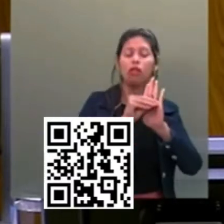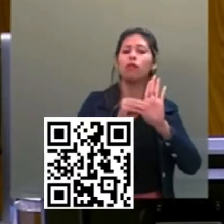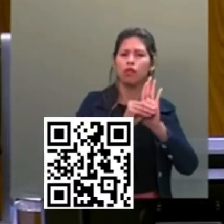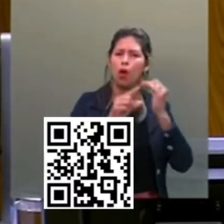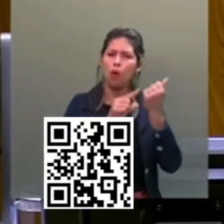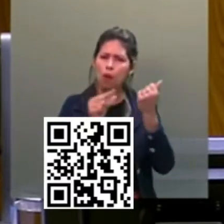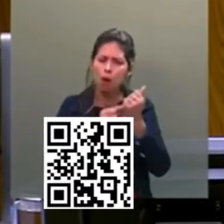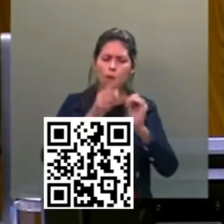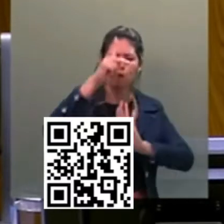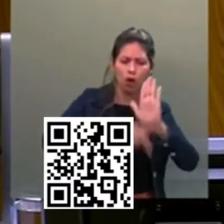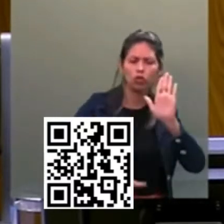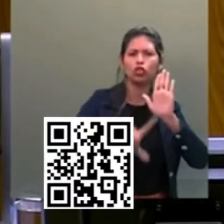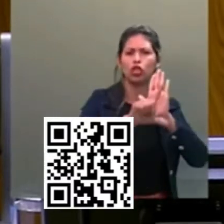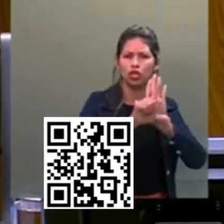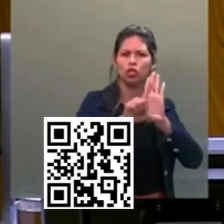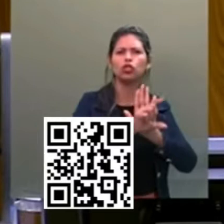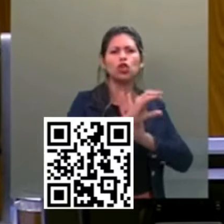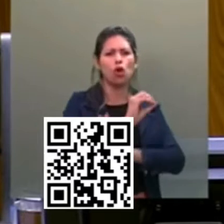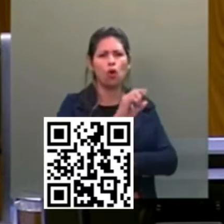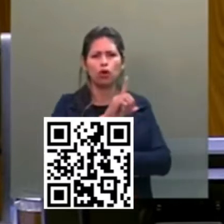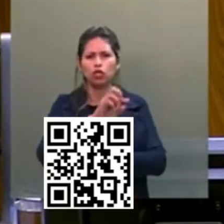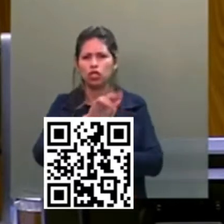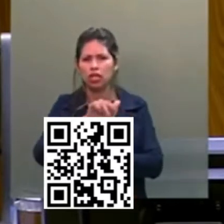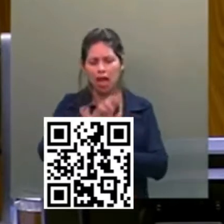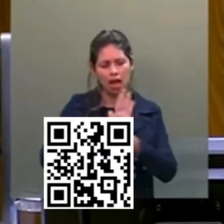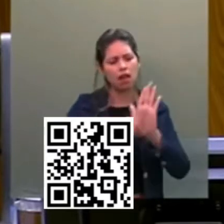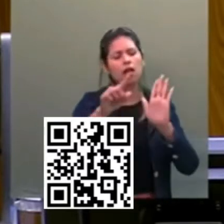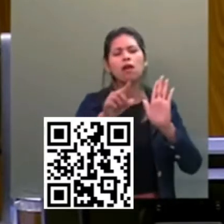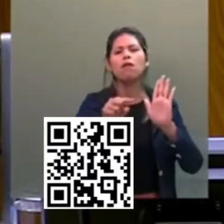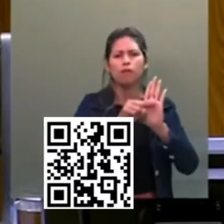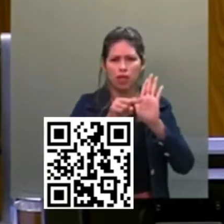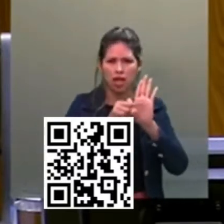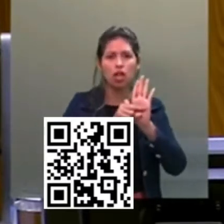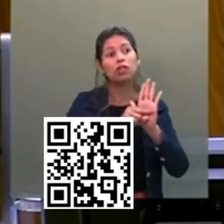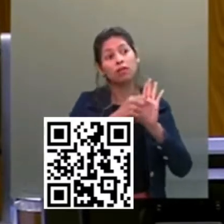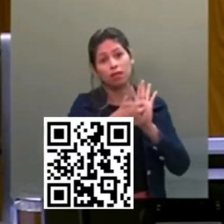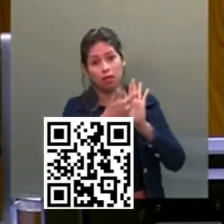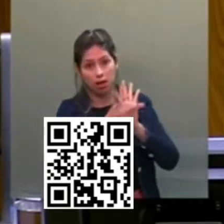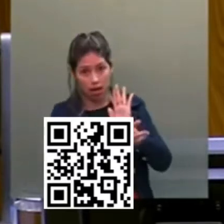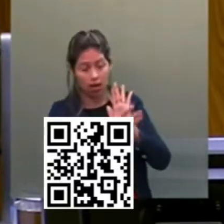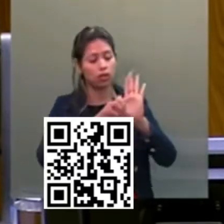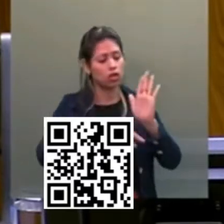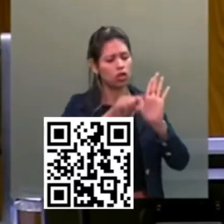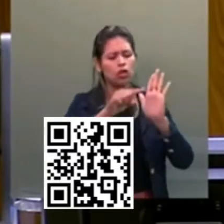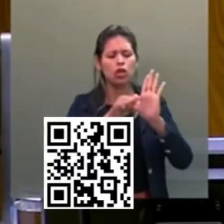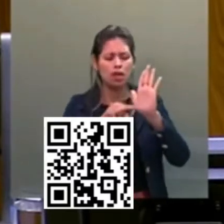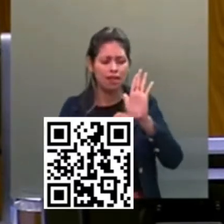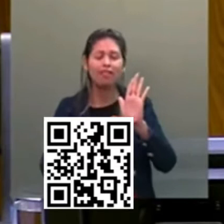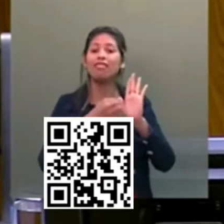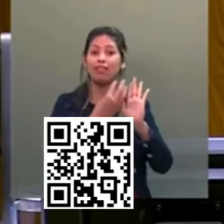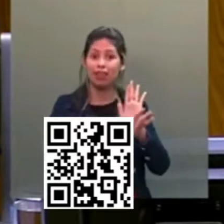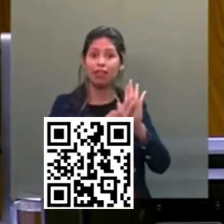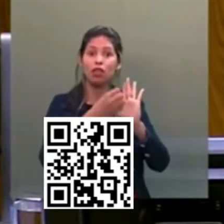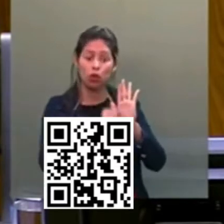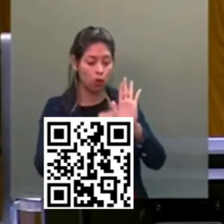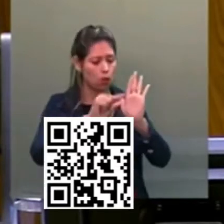15 projetos de lei complementar, 13 propostas de emenda à Constituição, 38 medidas provisórias,